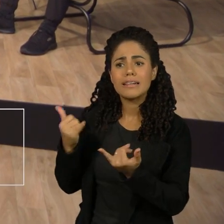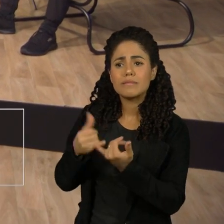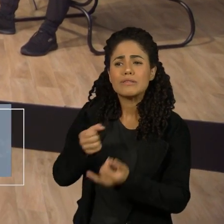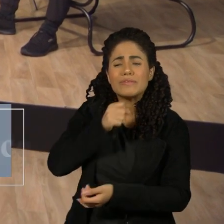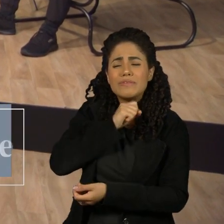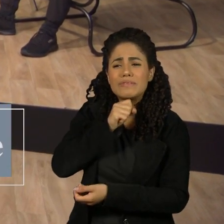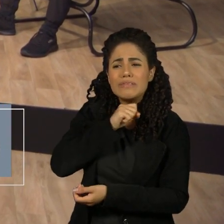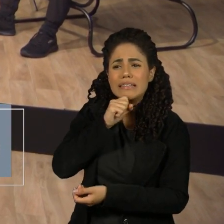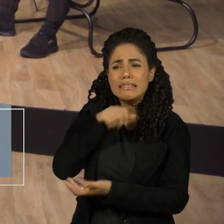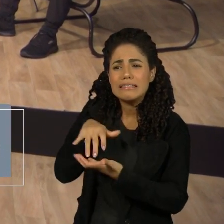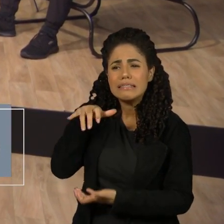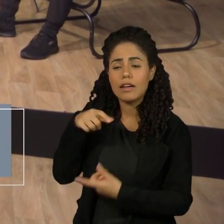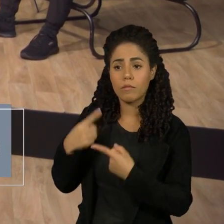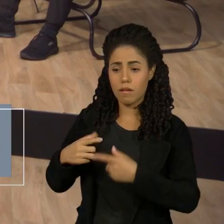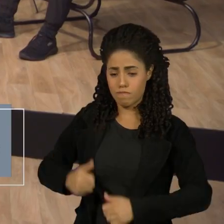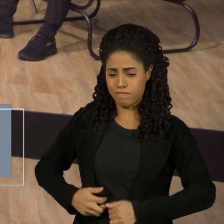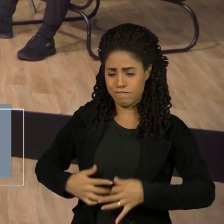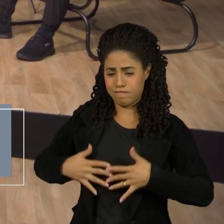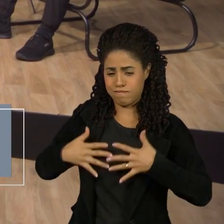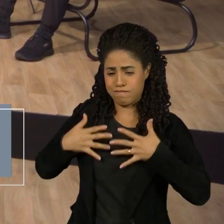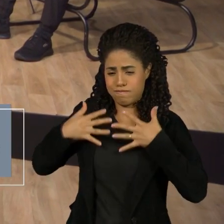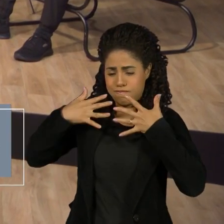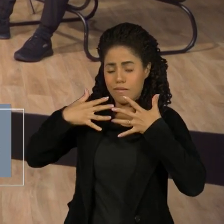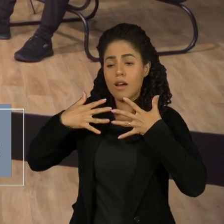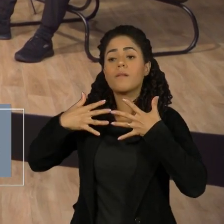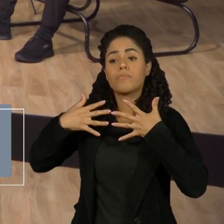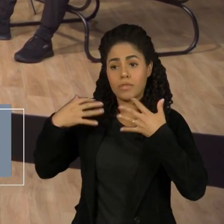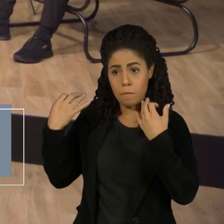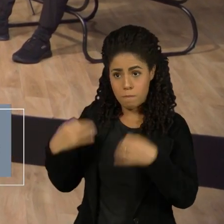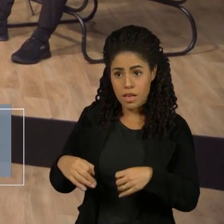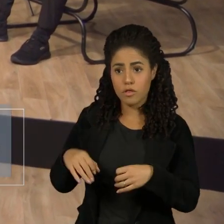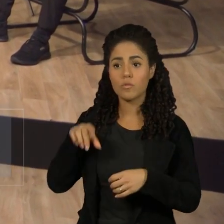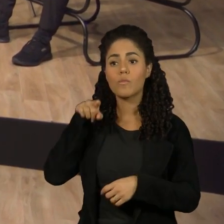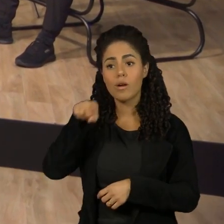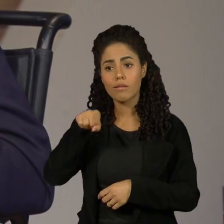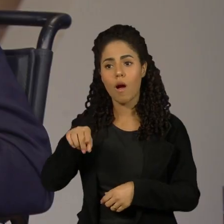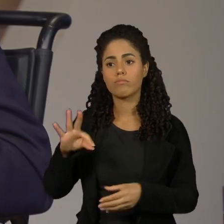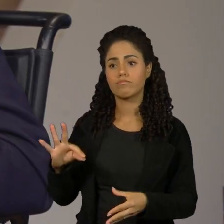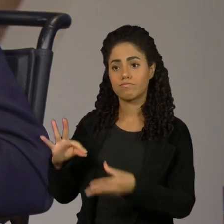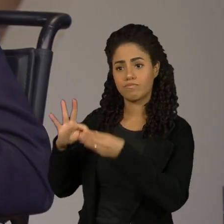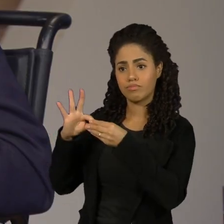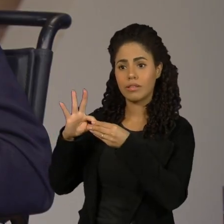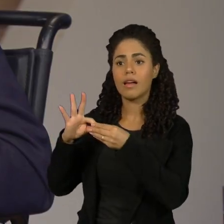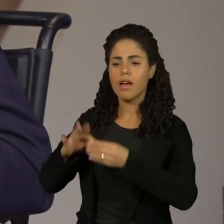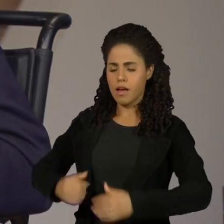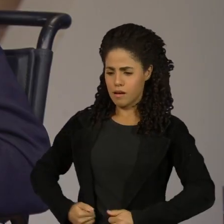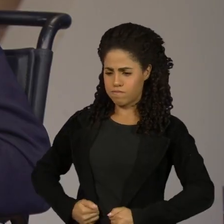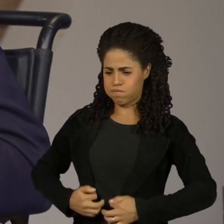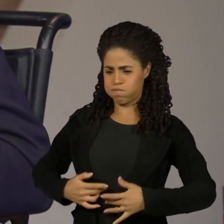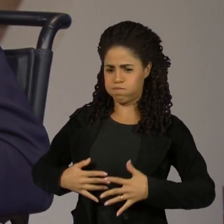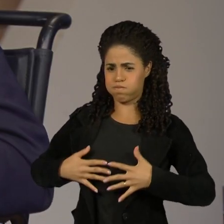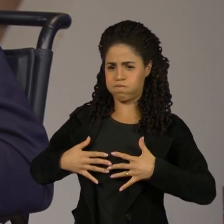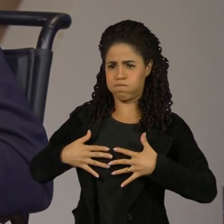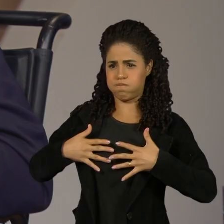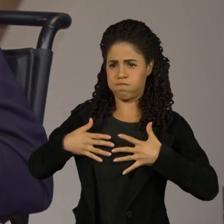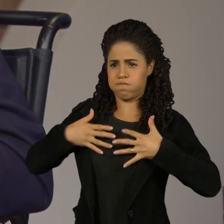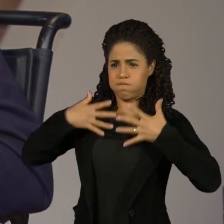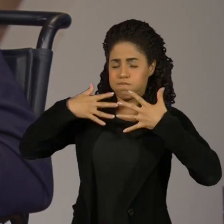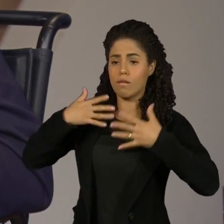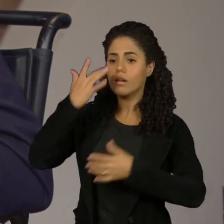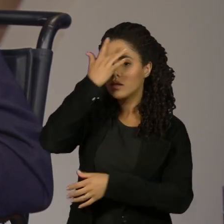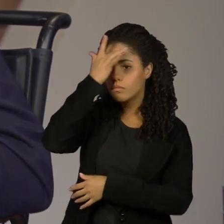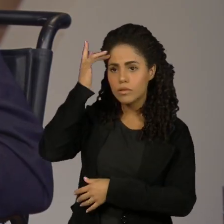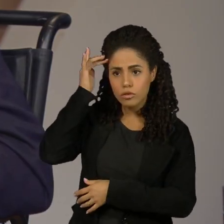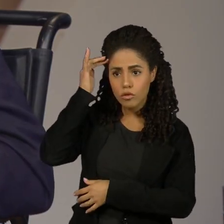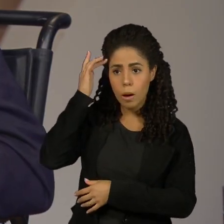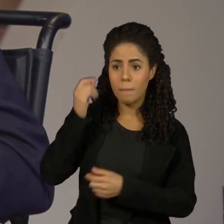causa inflamação, a gente descobriu isso daí. O HIV virou uma doença inflamatória crônica na presença do